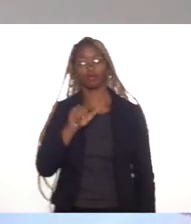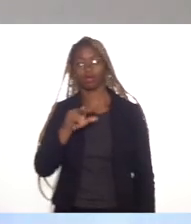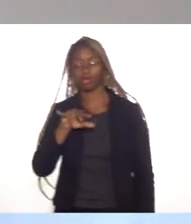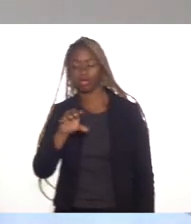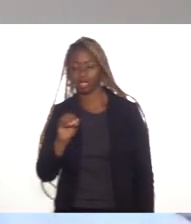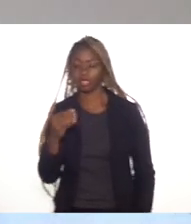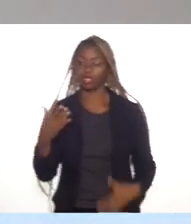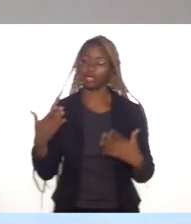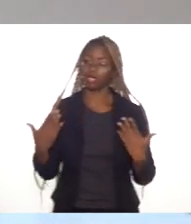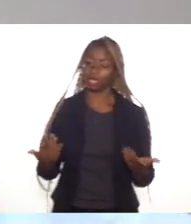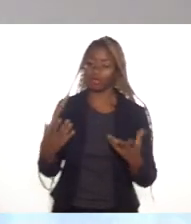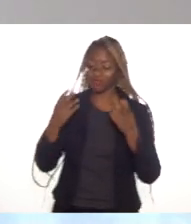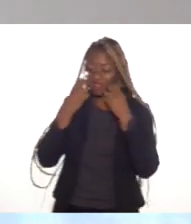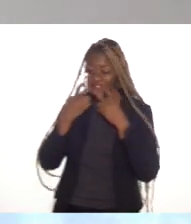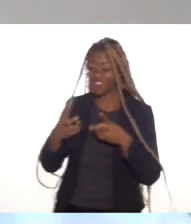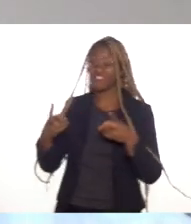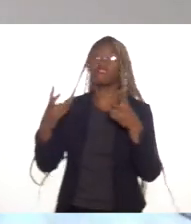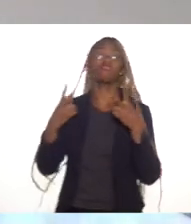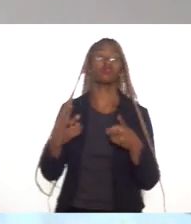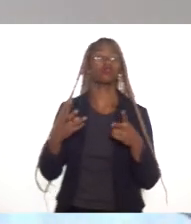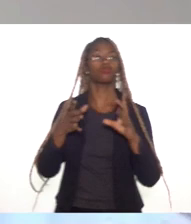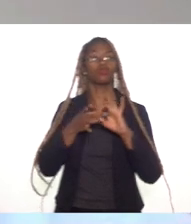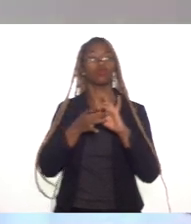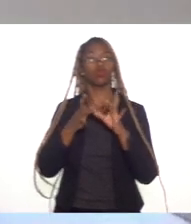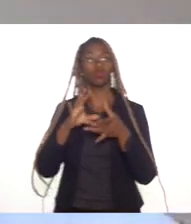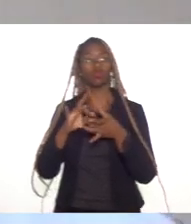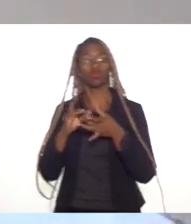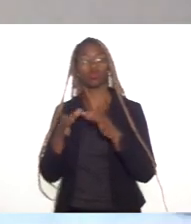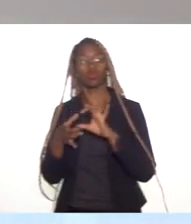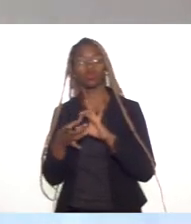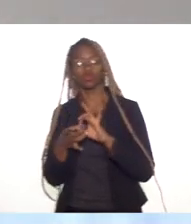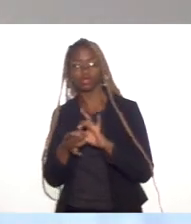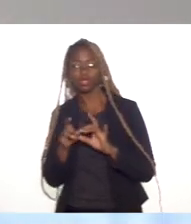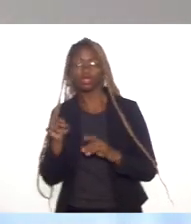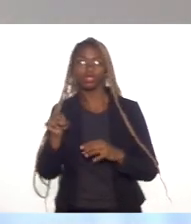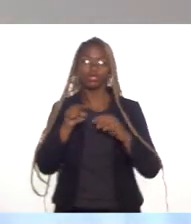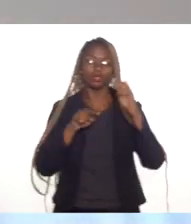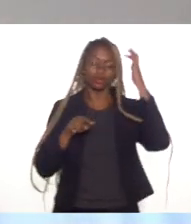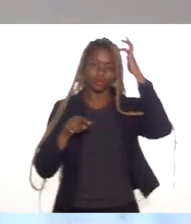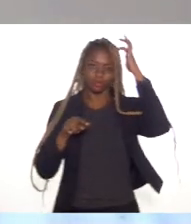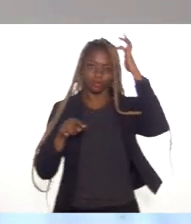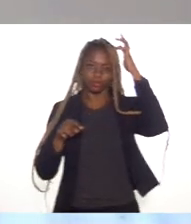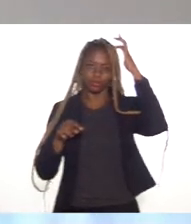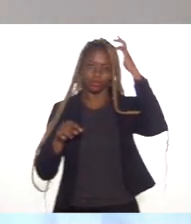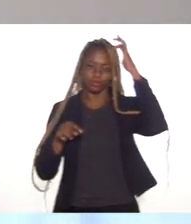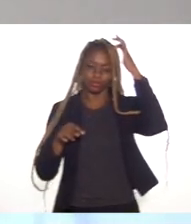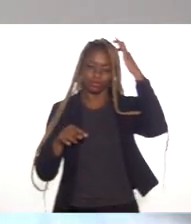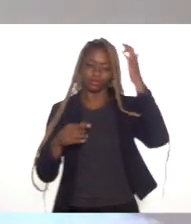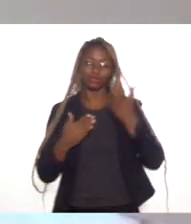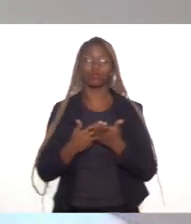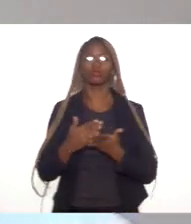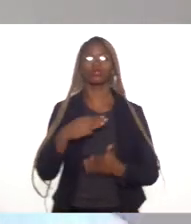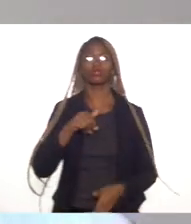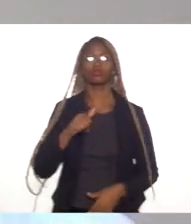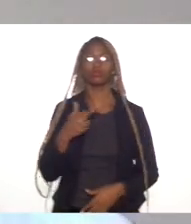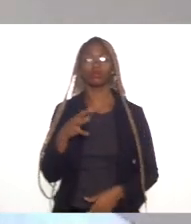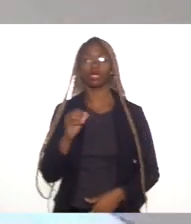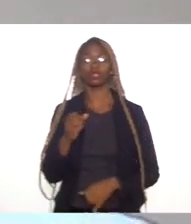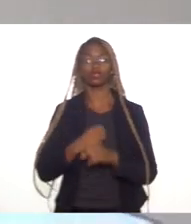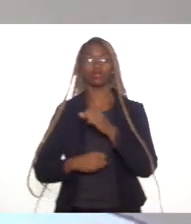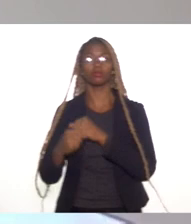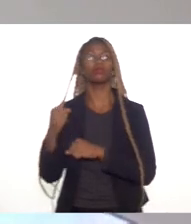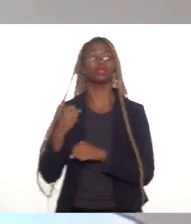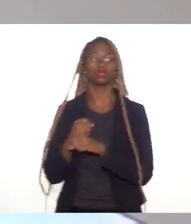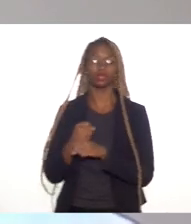que, tendo em vista o contexto, tendo em vista o contexto que atravessamos, desde março do ano passado,